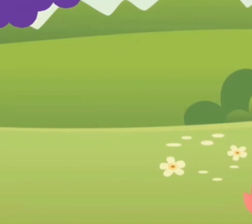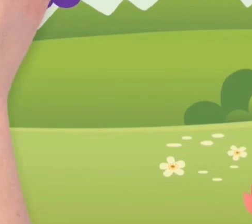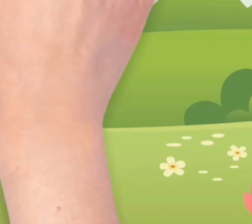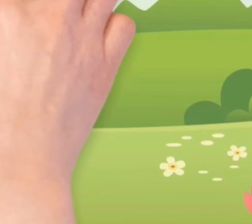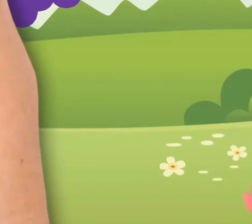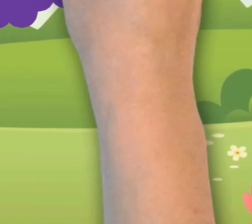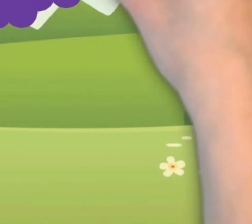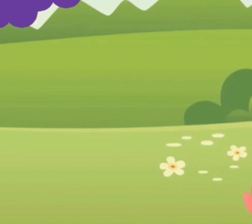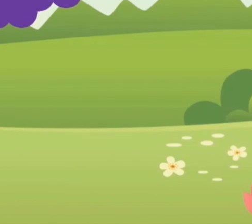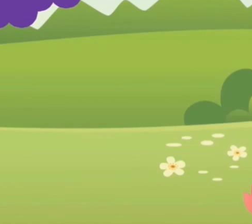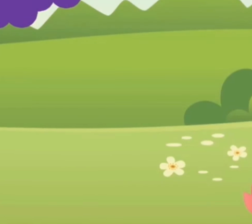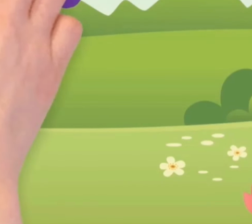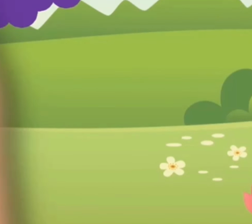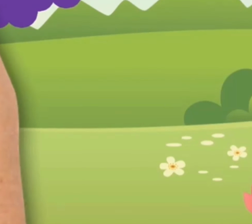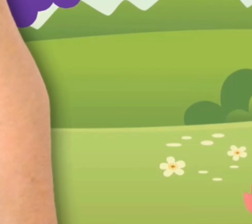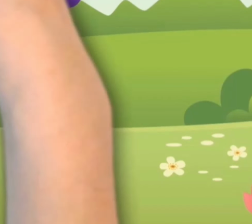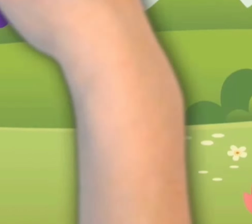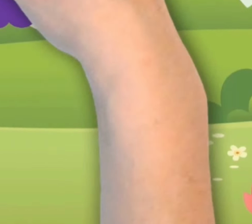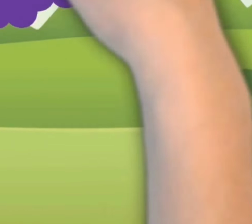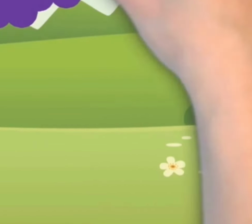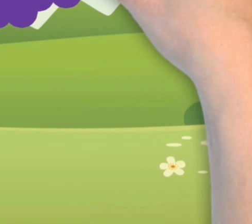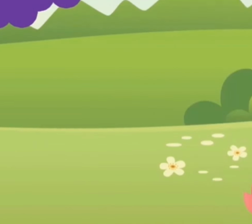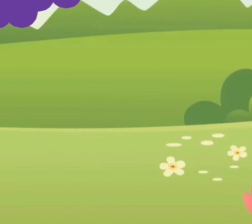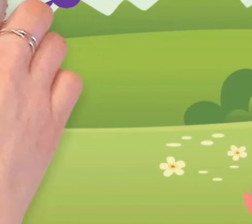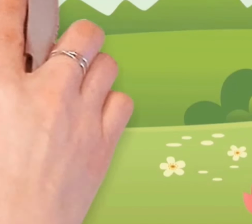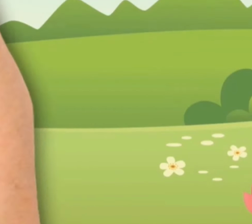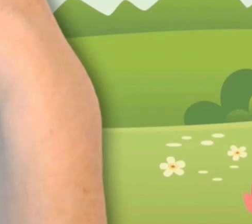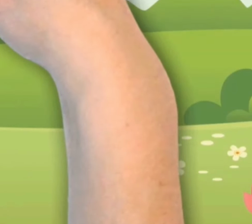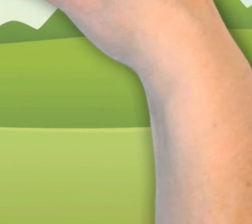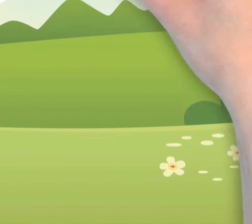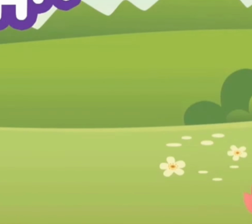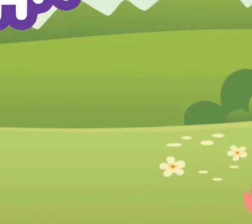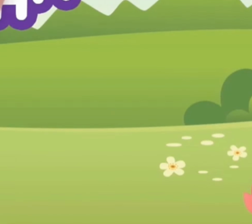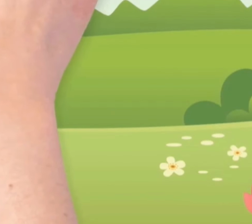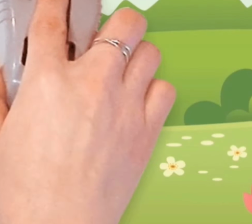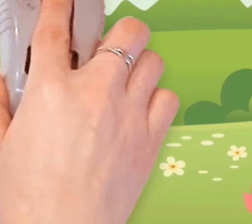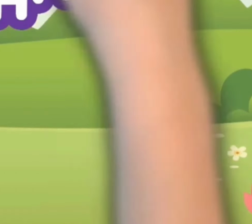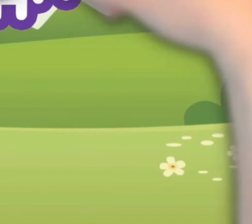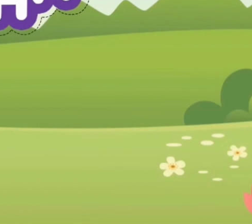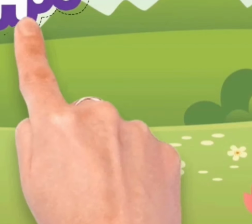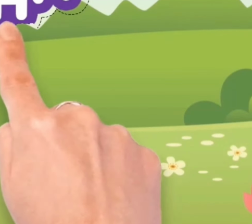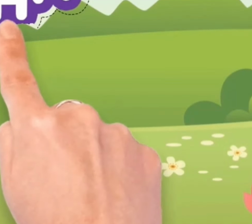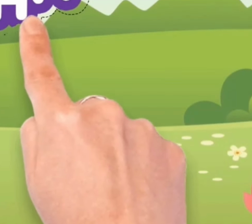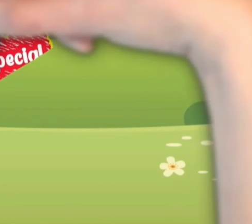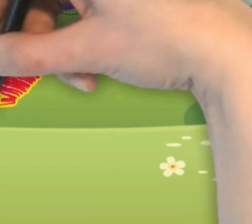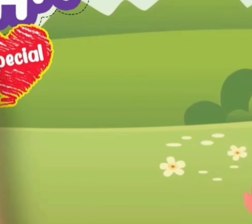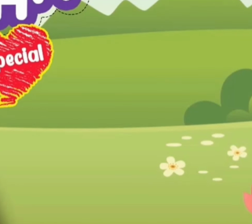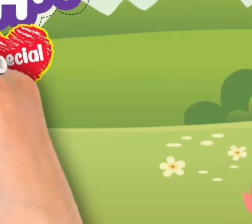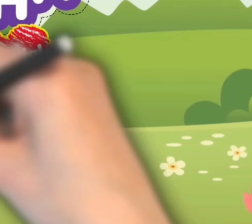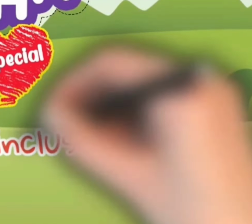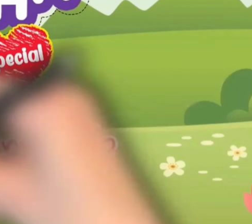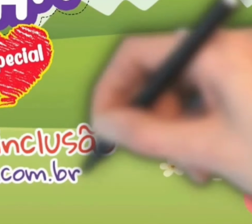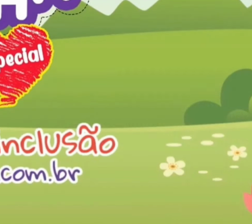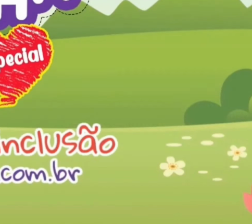vinheta de entrada com jardim e desenho animado ao fundo, no centro, logo Minha Escolinha Especial e abaixo a frase